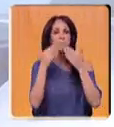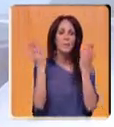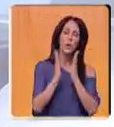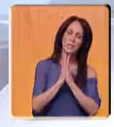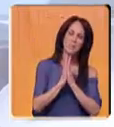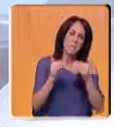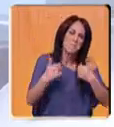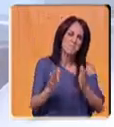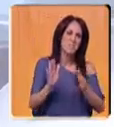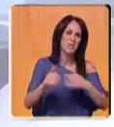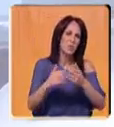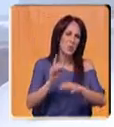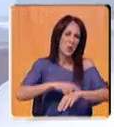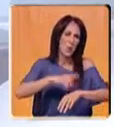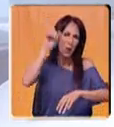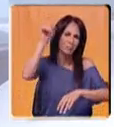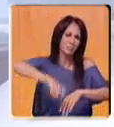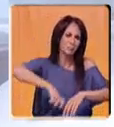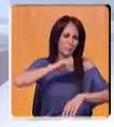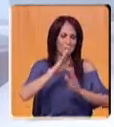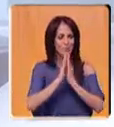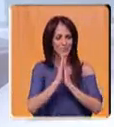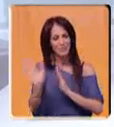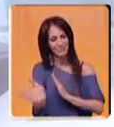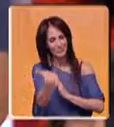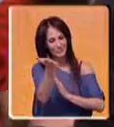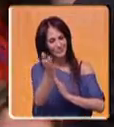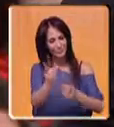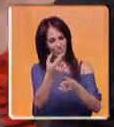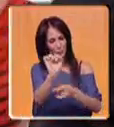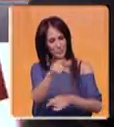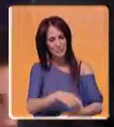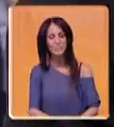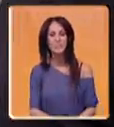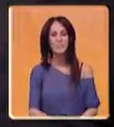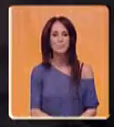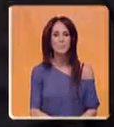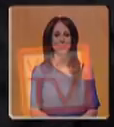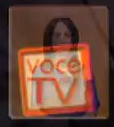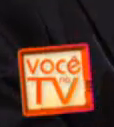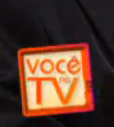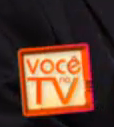agora a qualquer hora do dia, não é? A qualquer hora. Então vá. Então, de qual vale a oração?